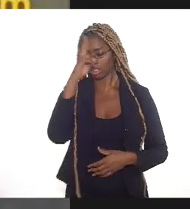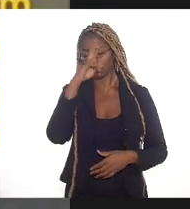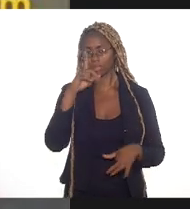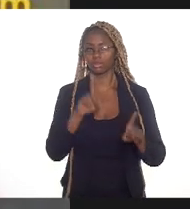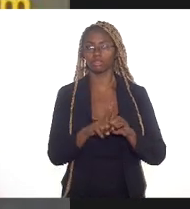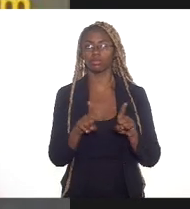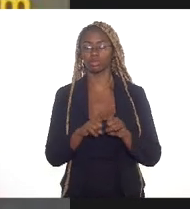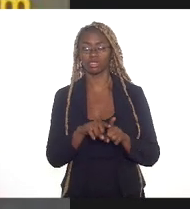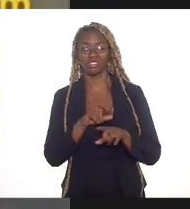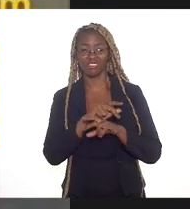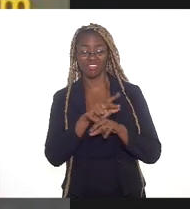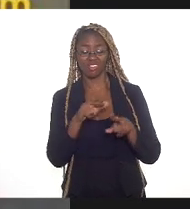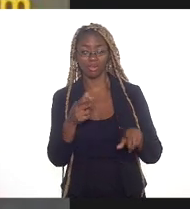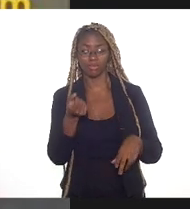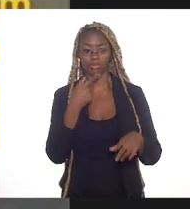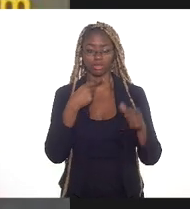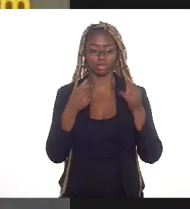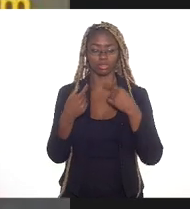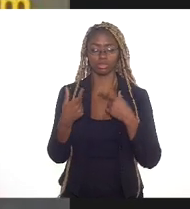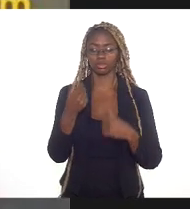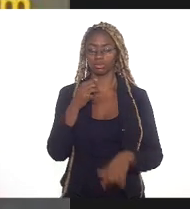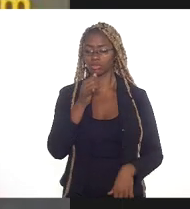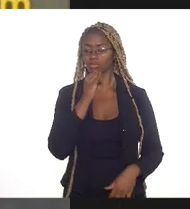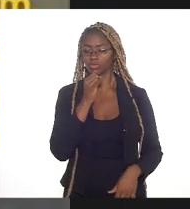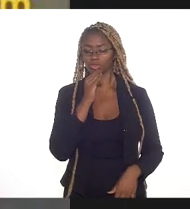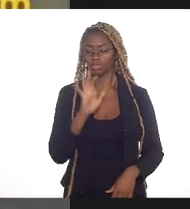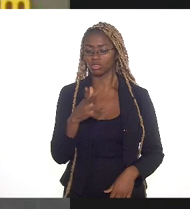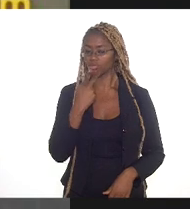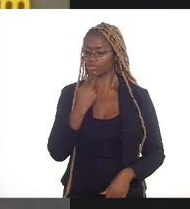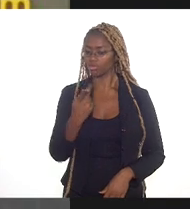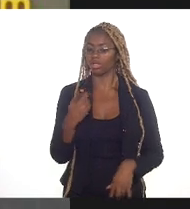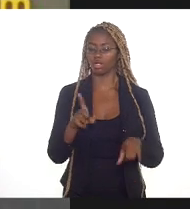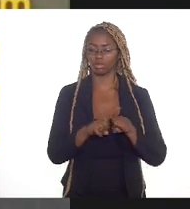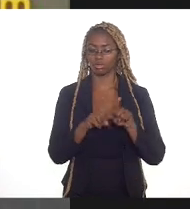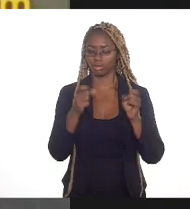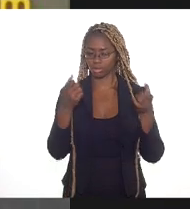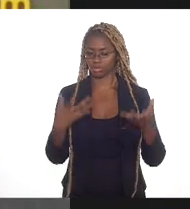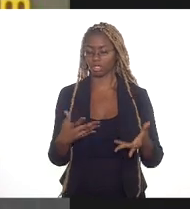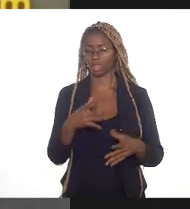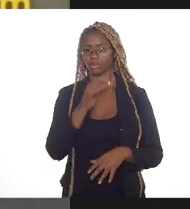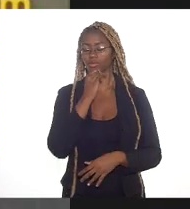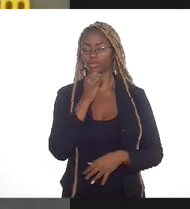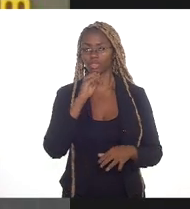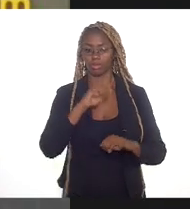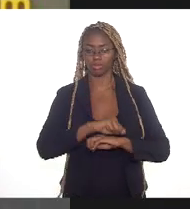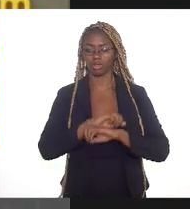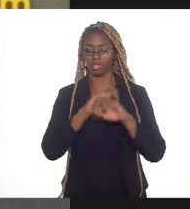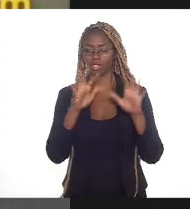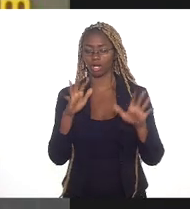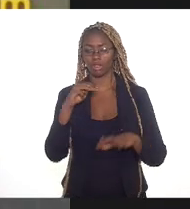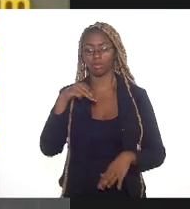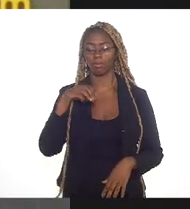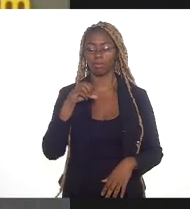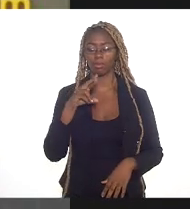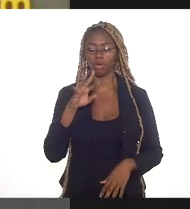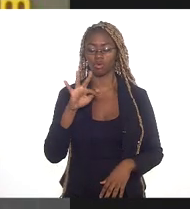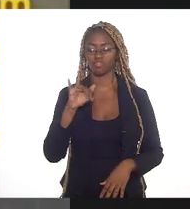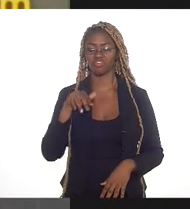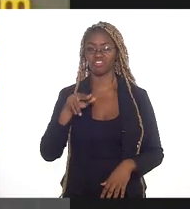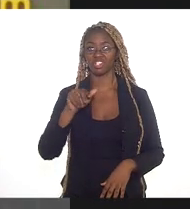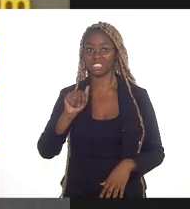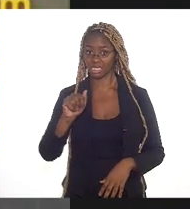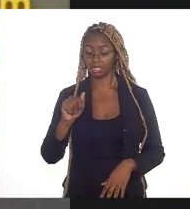várias medicações, como por exemplo, e já foi falado aqui também, né? Mas um exemplo muito claro é a morfina,